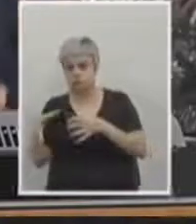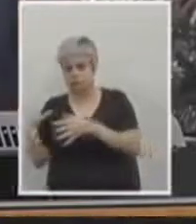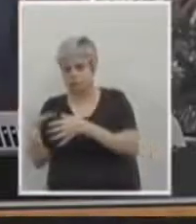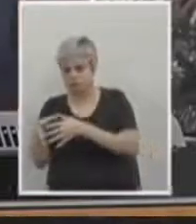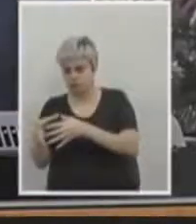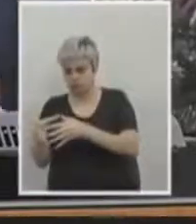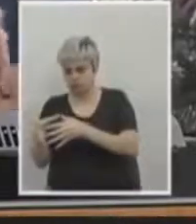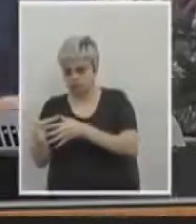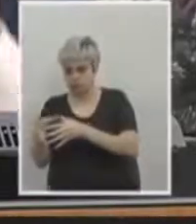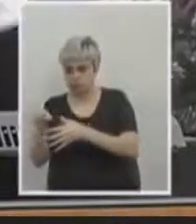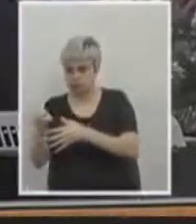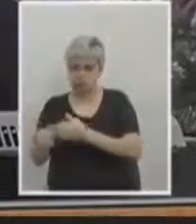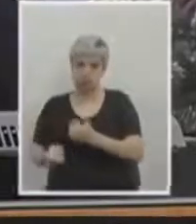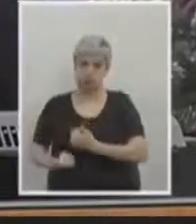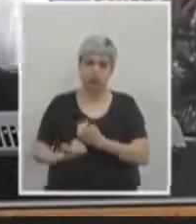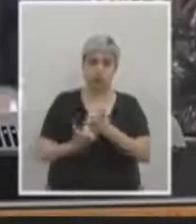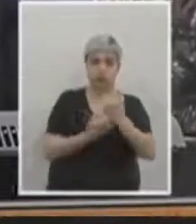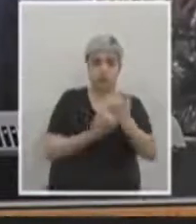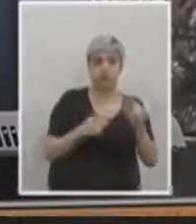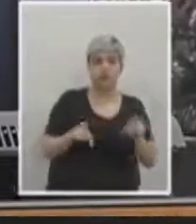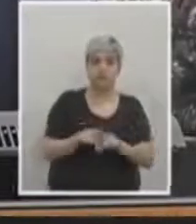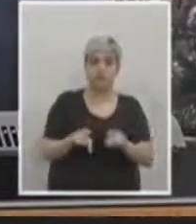apoio em relação à mesma.